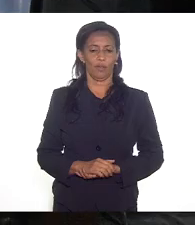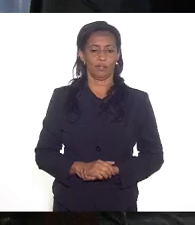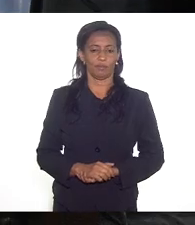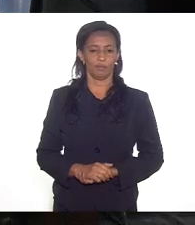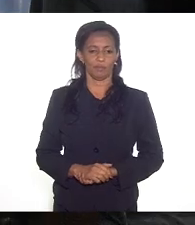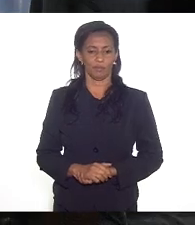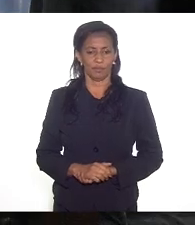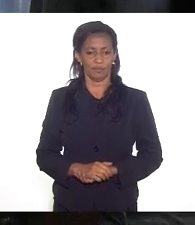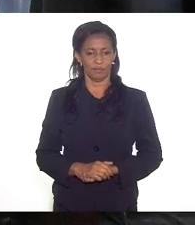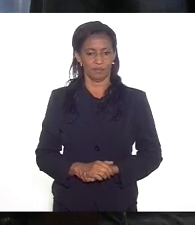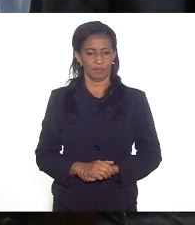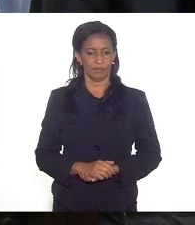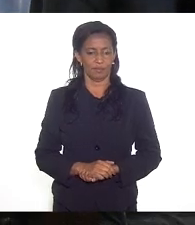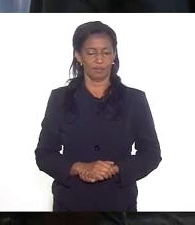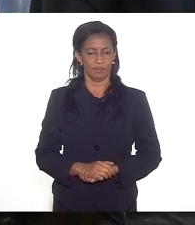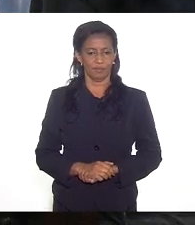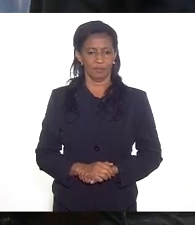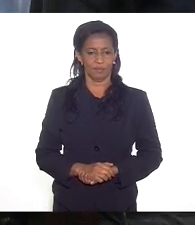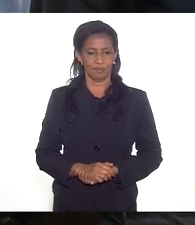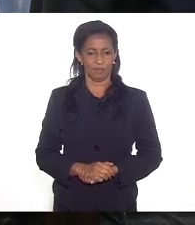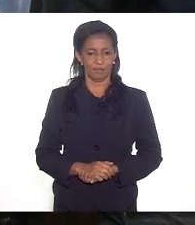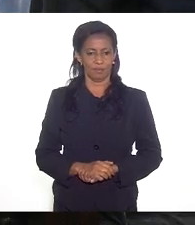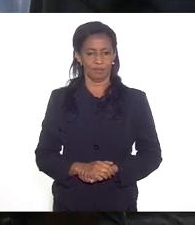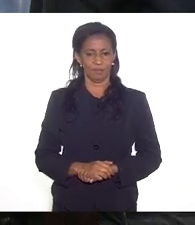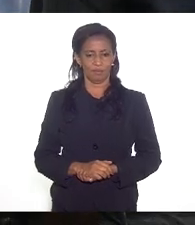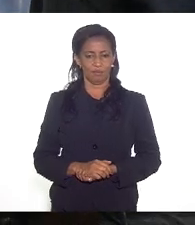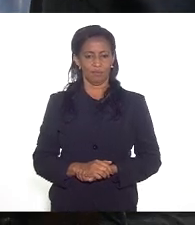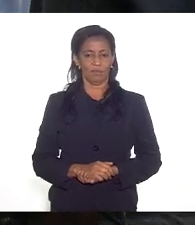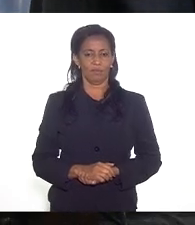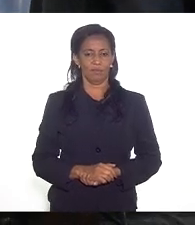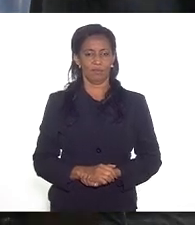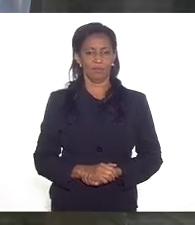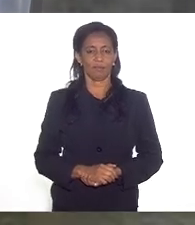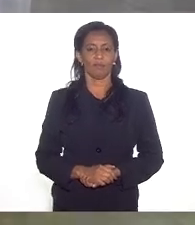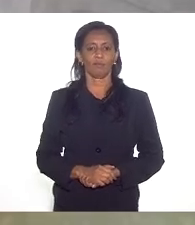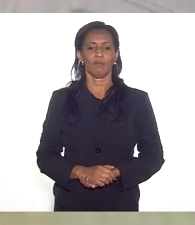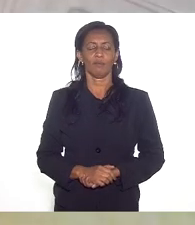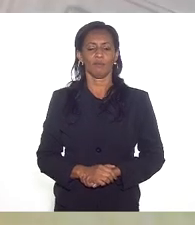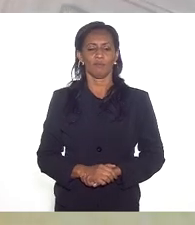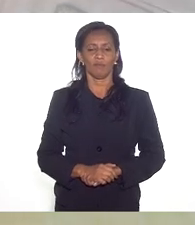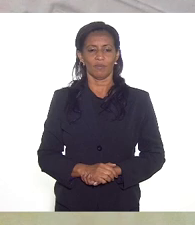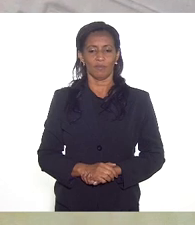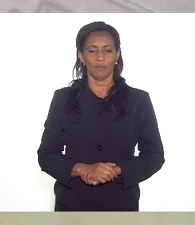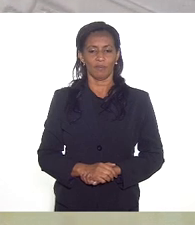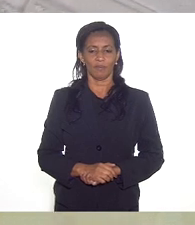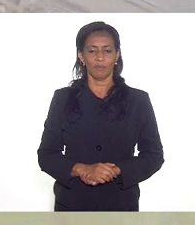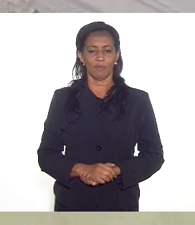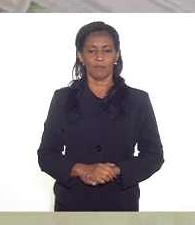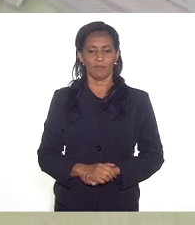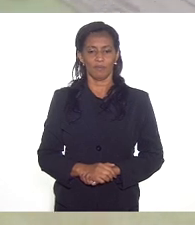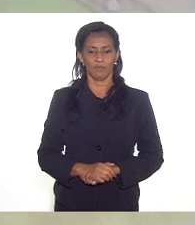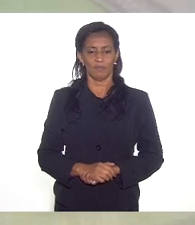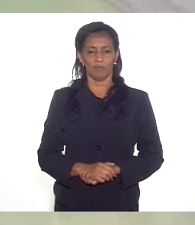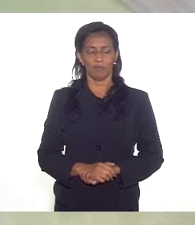esse E aí a espera não no